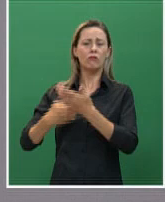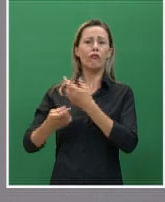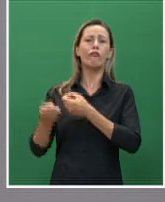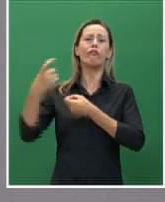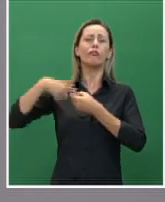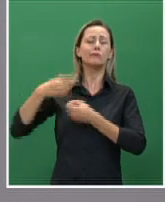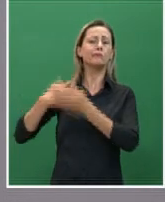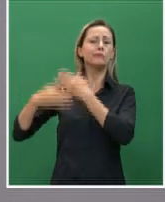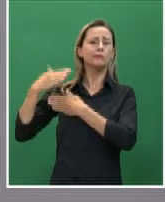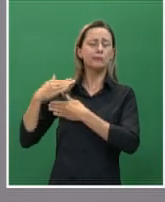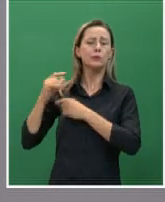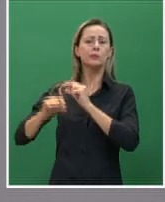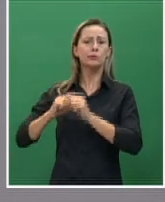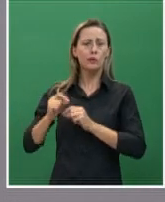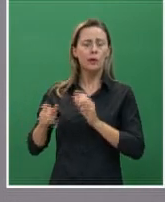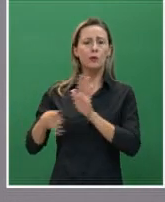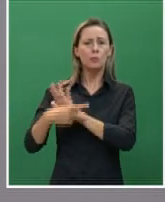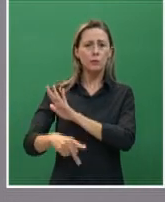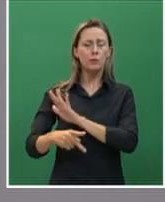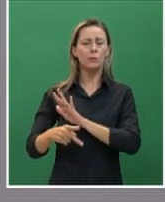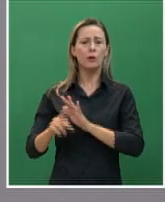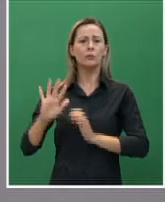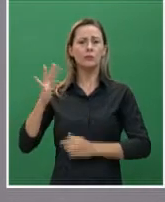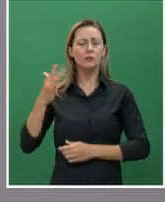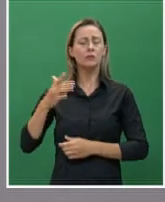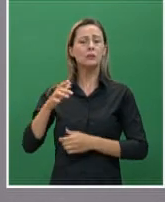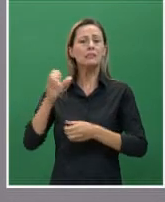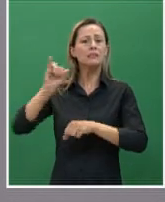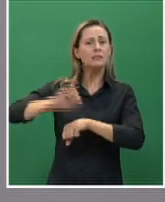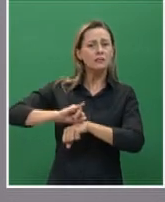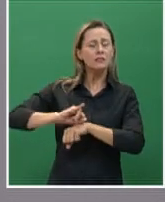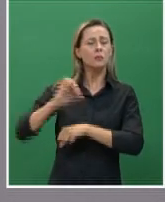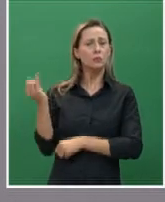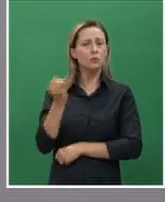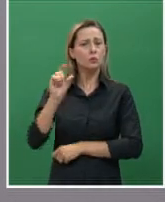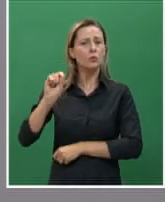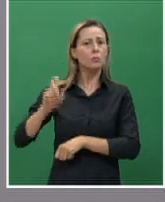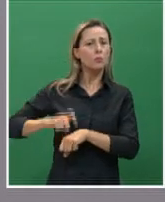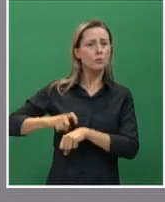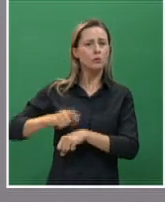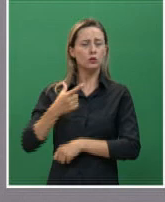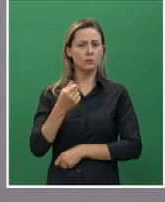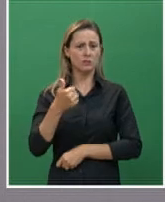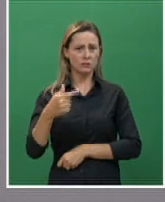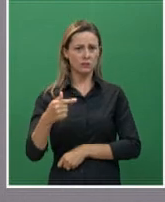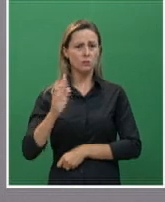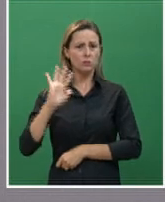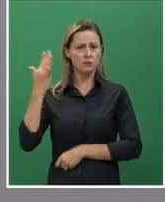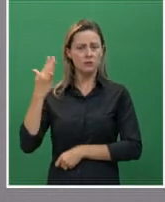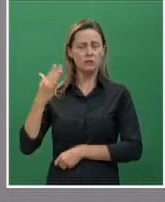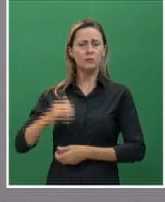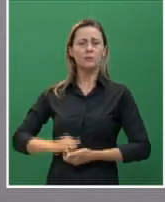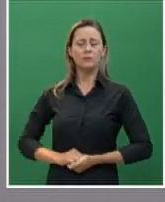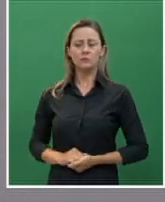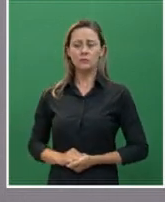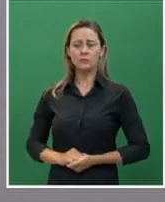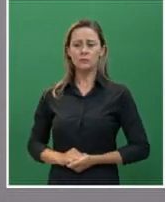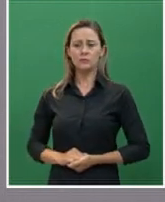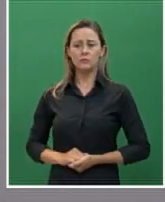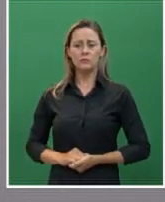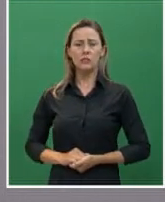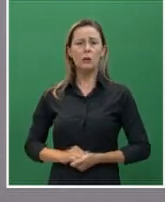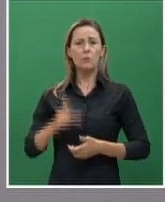como o por exemplo fim das estações de trem bike na região central foi a roxa importante naquele momento que 2017 acabaram sendo